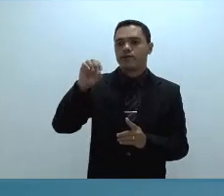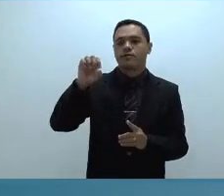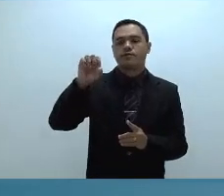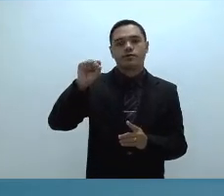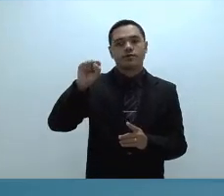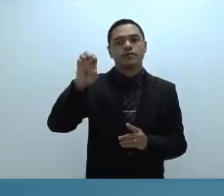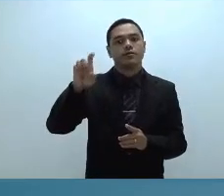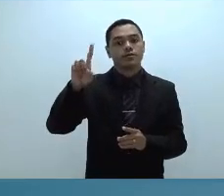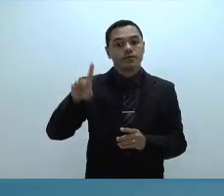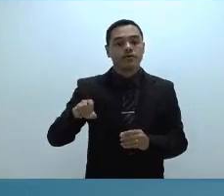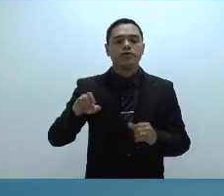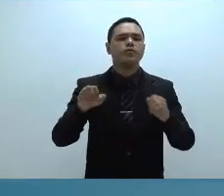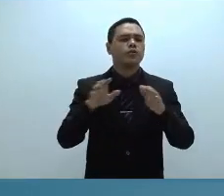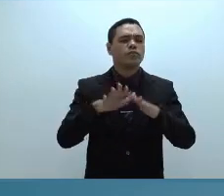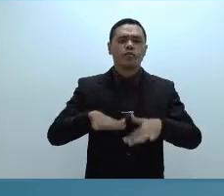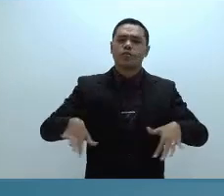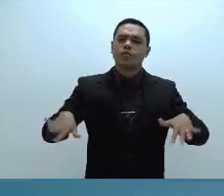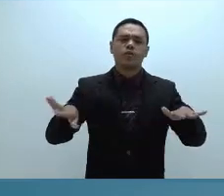todas as demandas